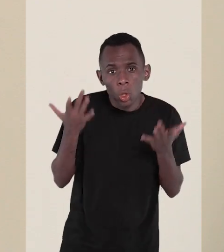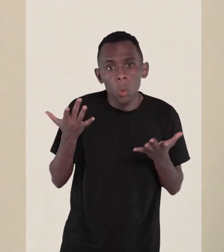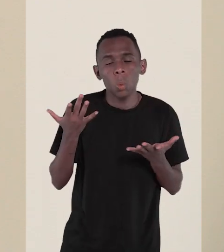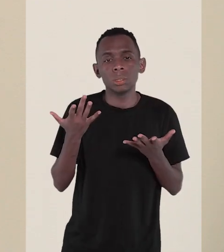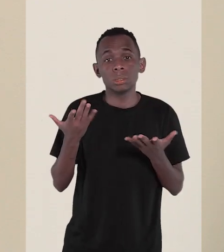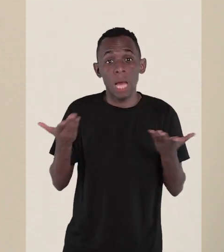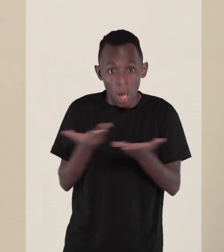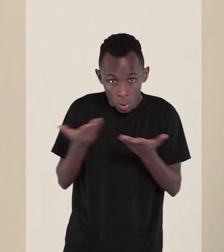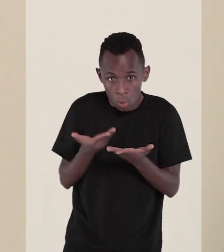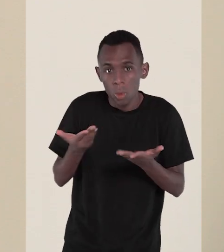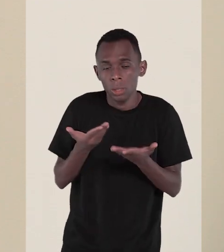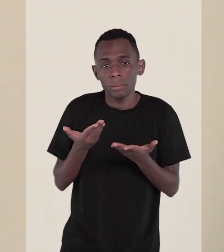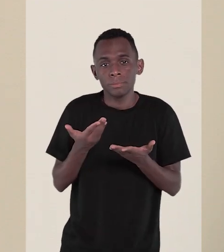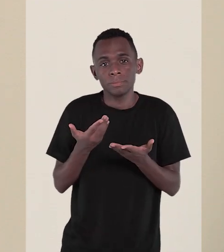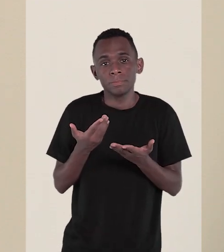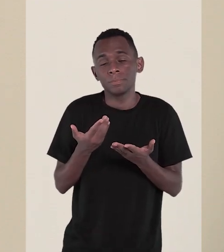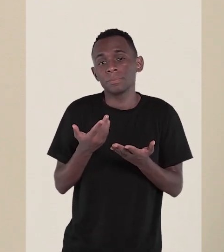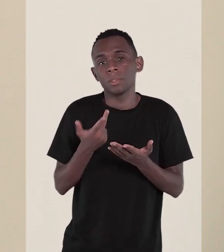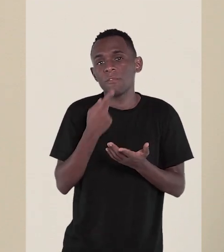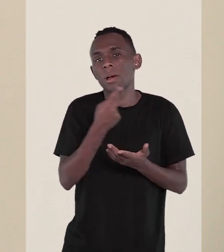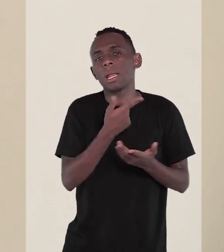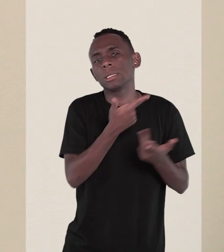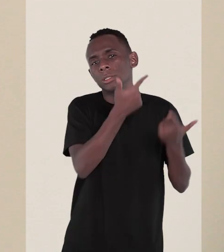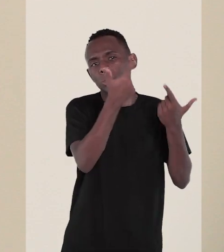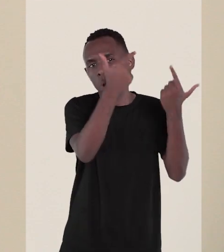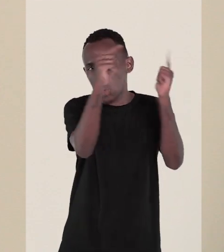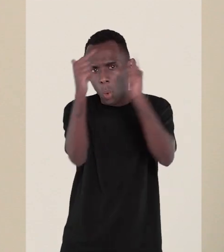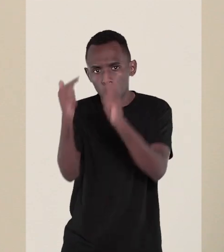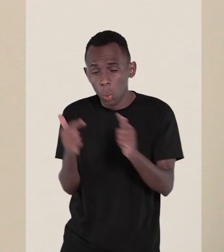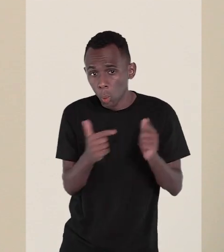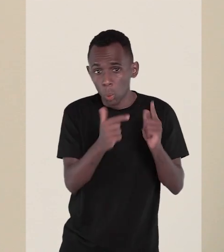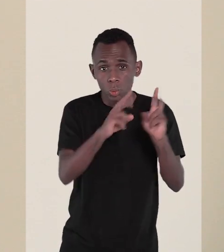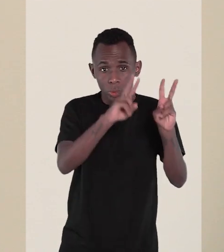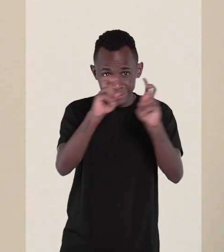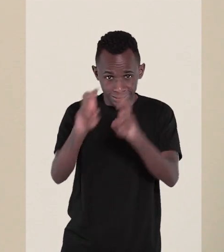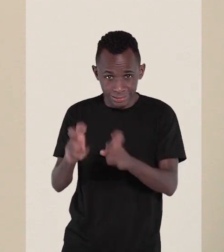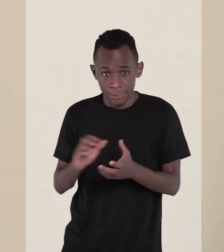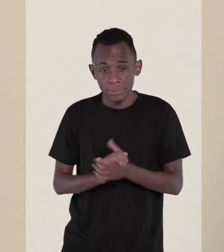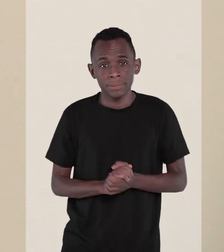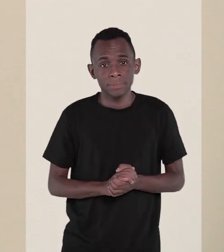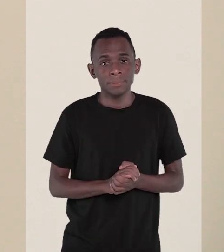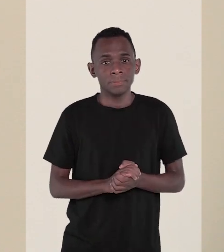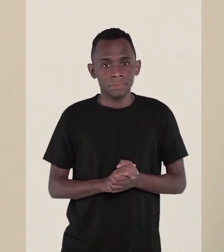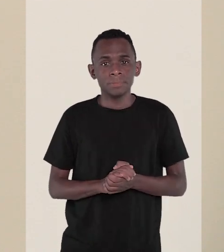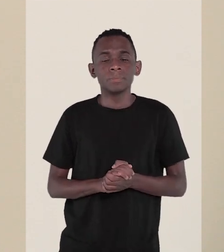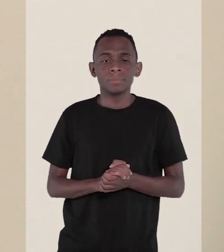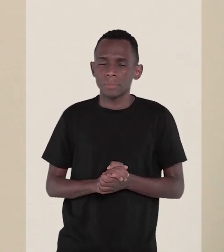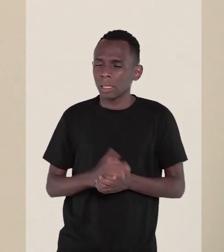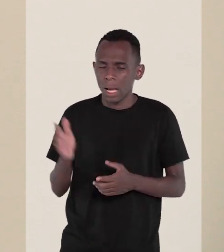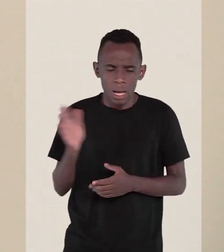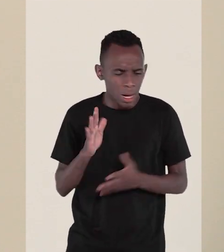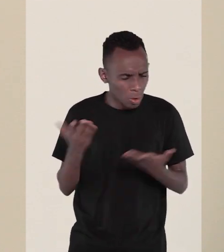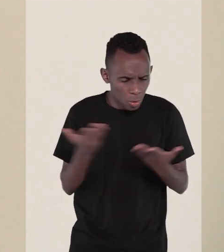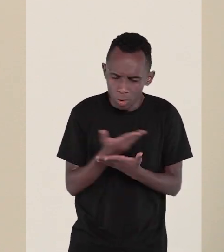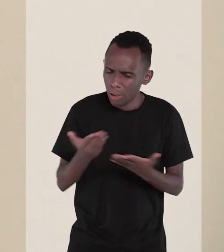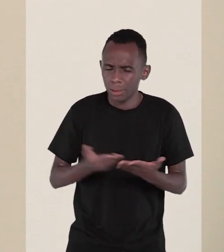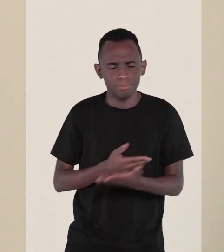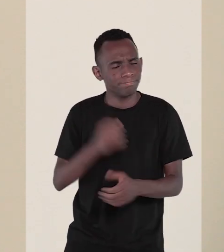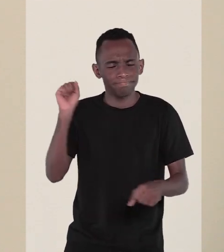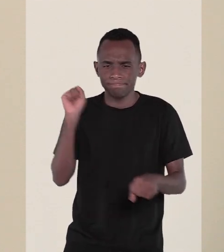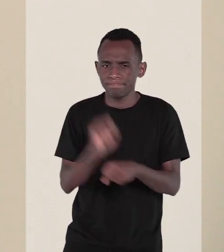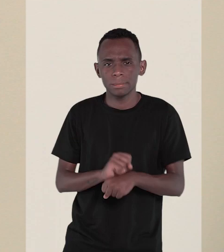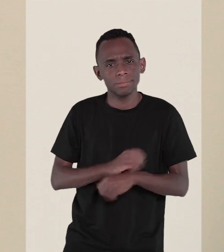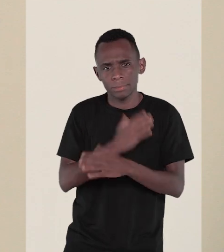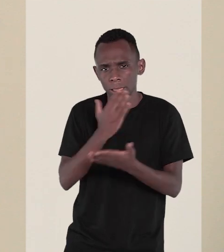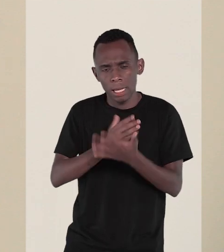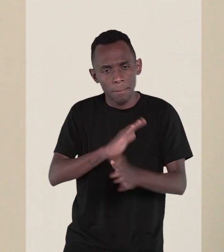as coisas mais... Agora, então, nesses tempos, onde eu resolvi falar de outros assuntos, quando foi sair o livro, eu falei, agora tchau, né?